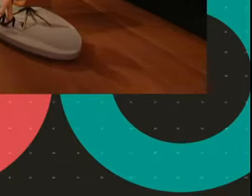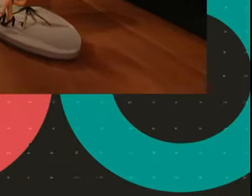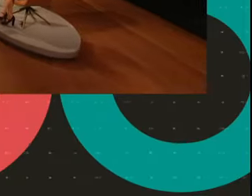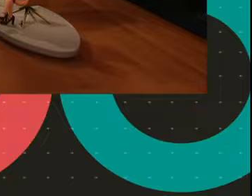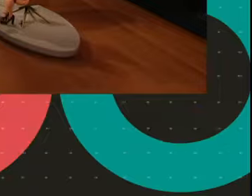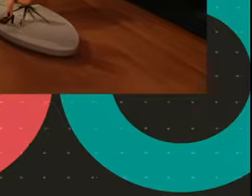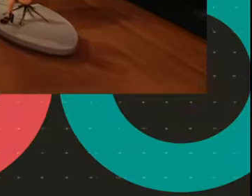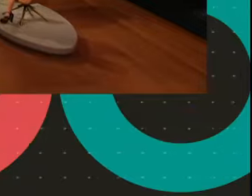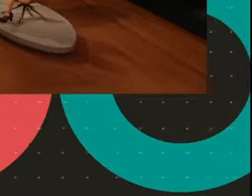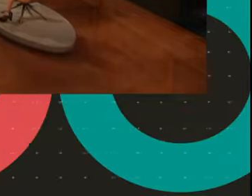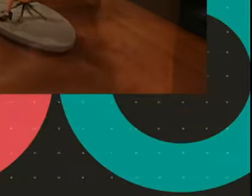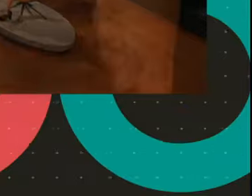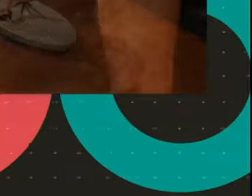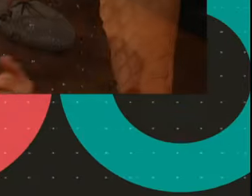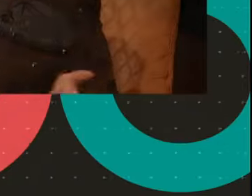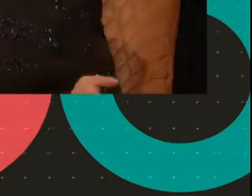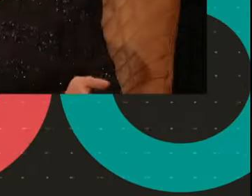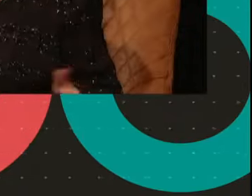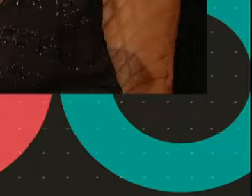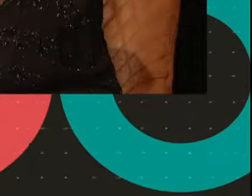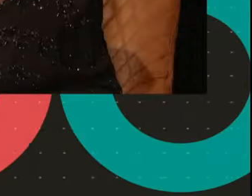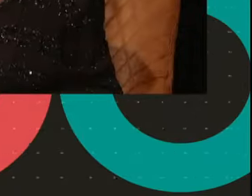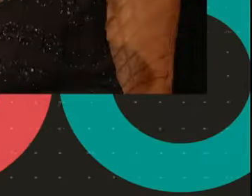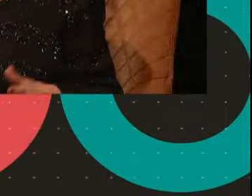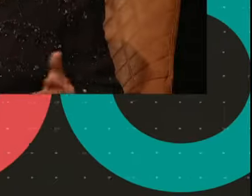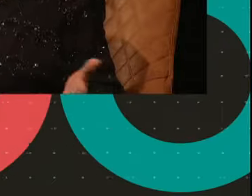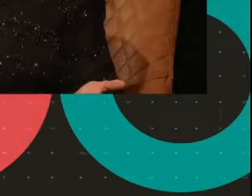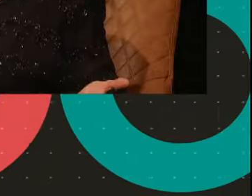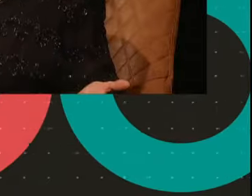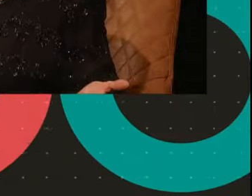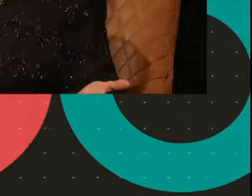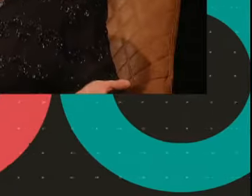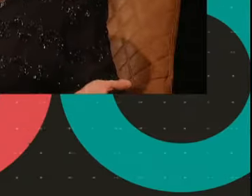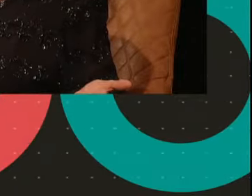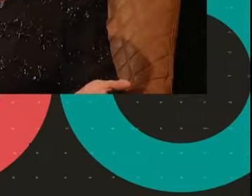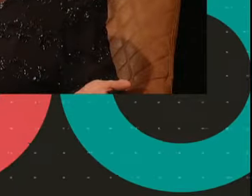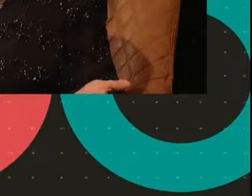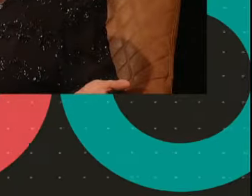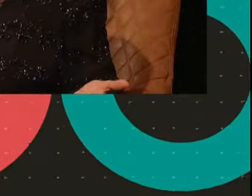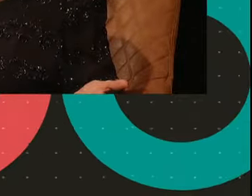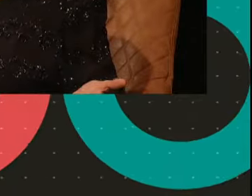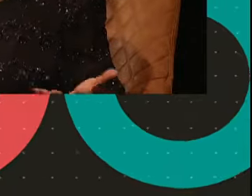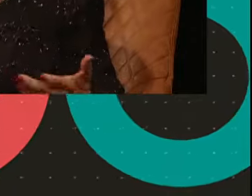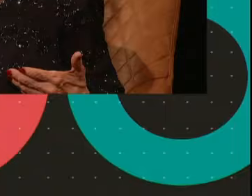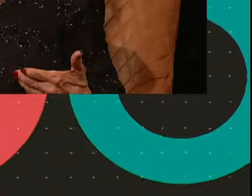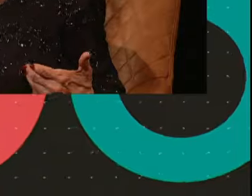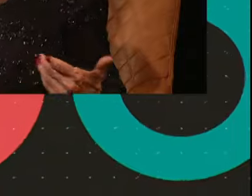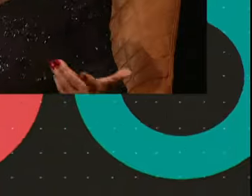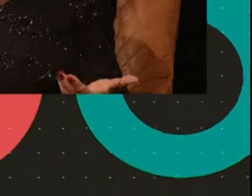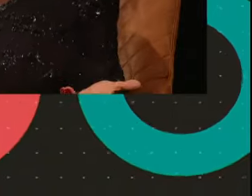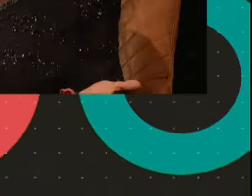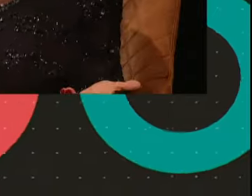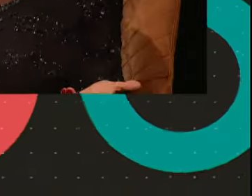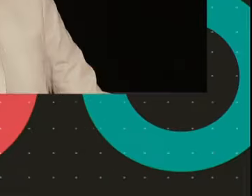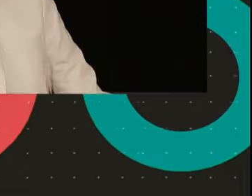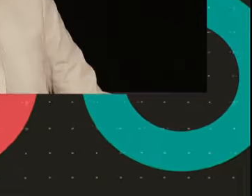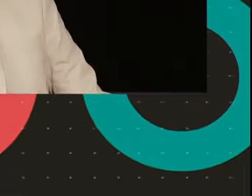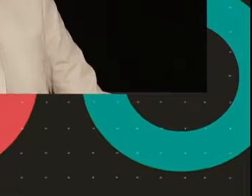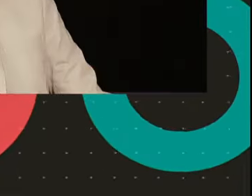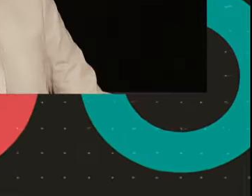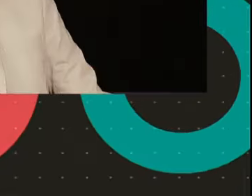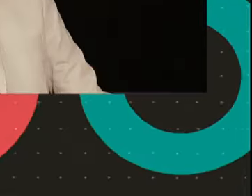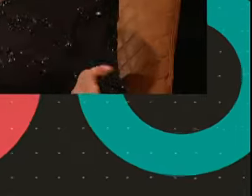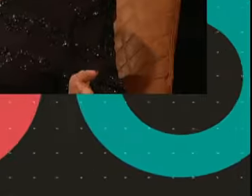Maravilhosa. Arrasou, maravilhosa. Menina. Eu vim aqui, amor, só pra me